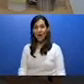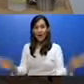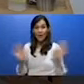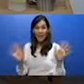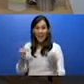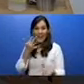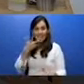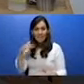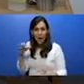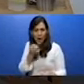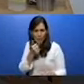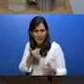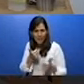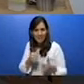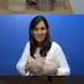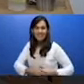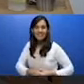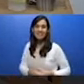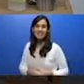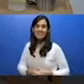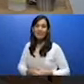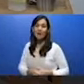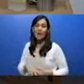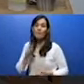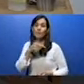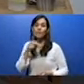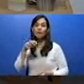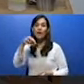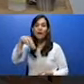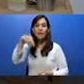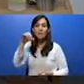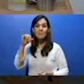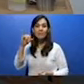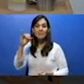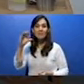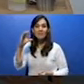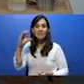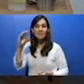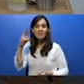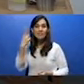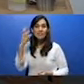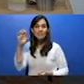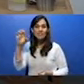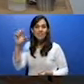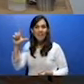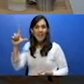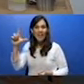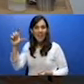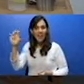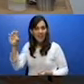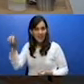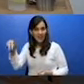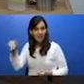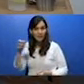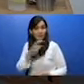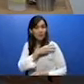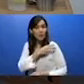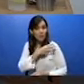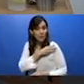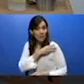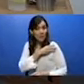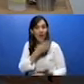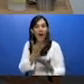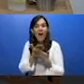Olá, crianças, tudo bem? Sou a professora Michele. Nós vamos para a nossa aula do terceiro ano, a